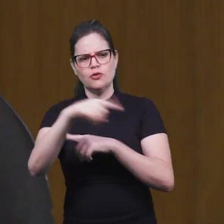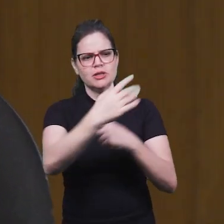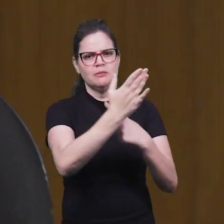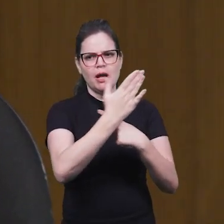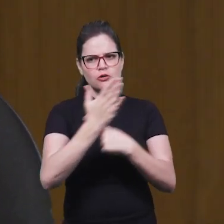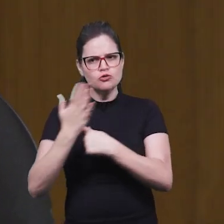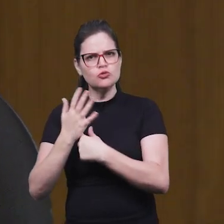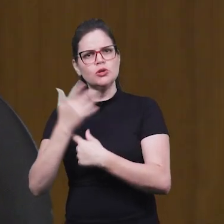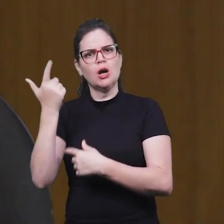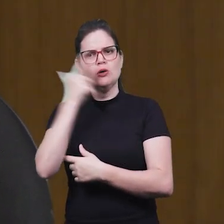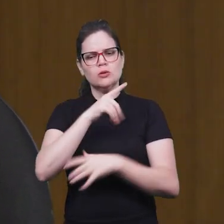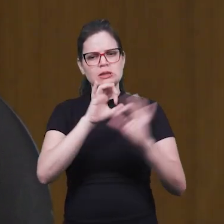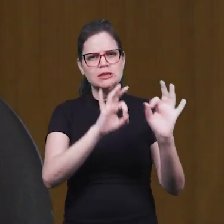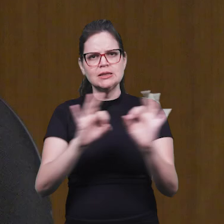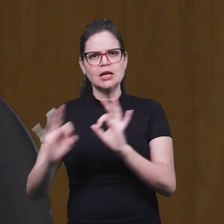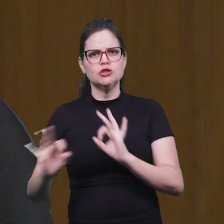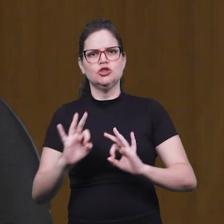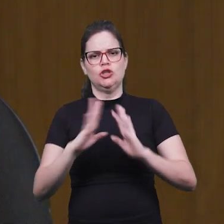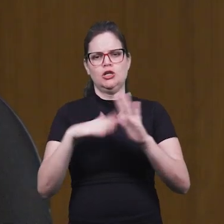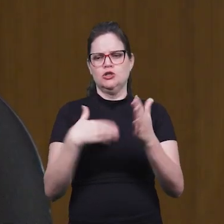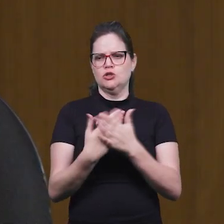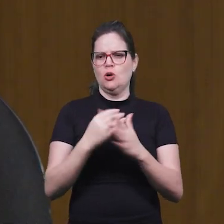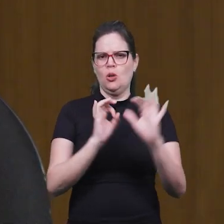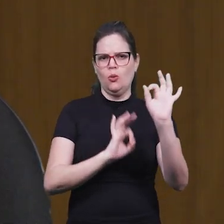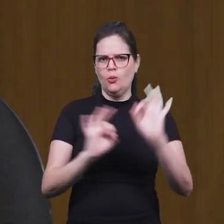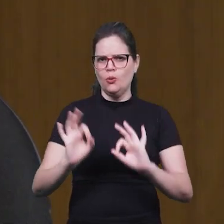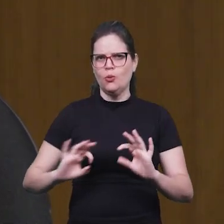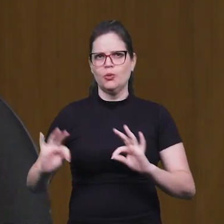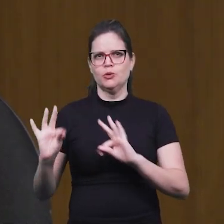escola organizada e